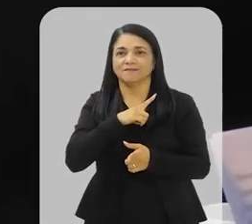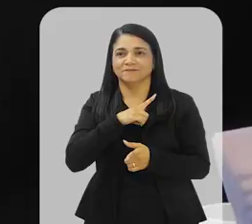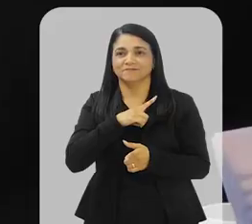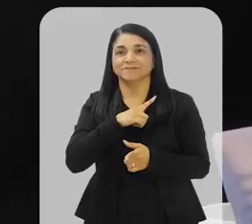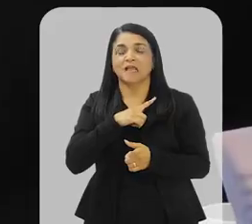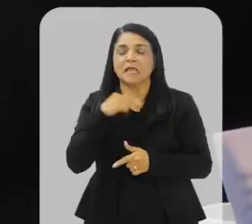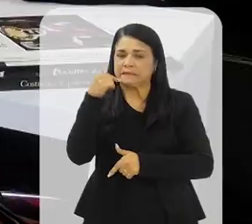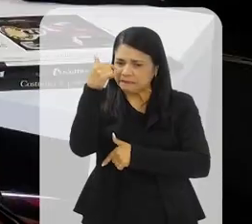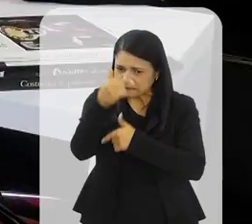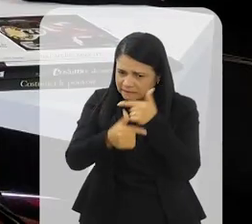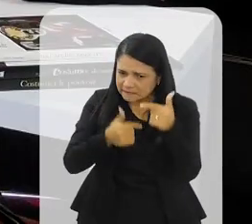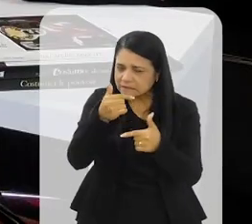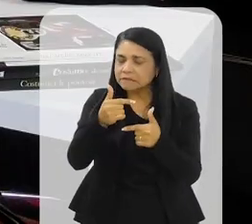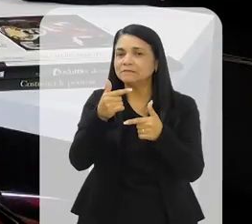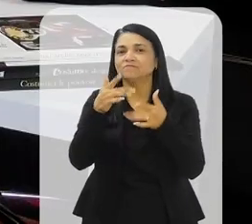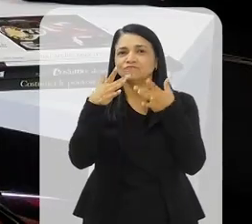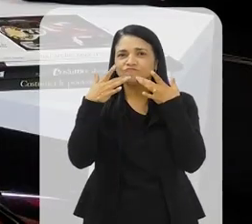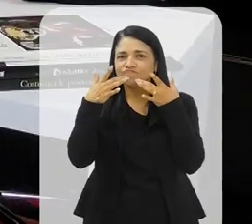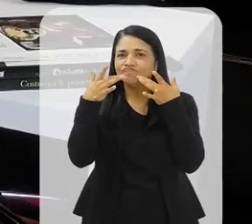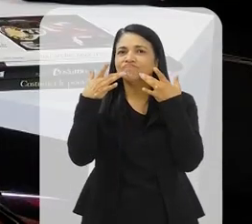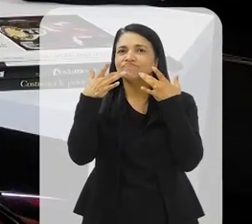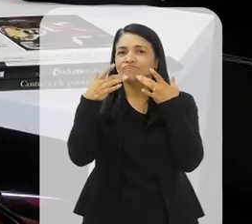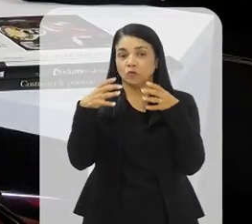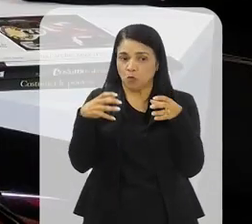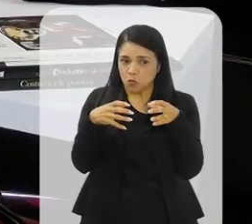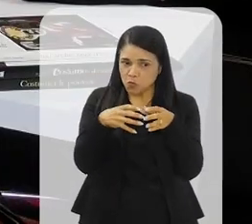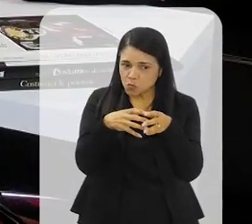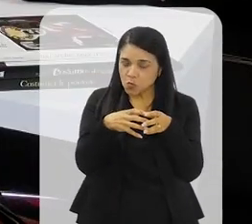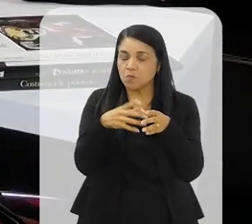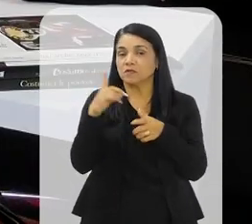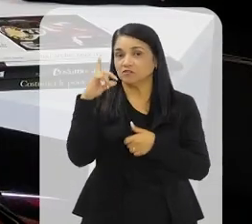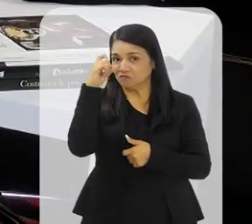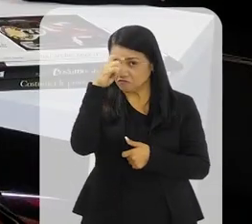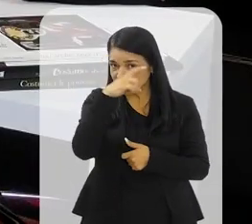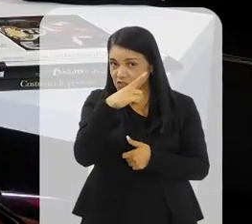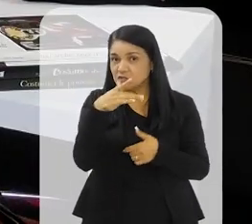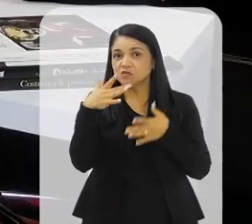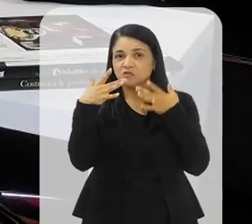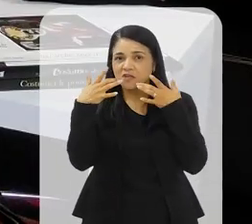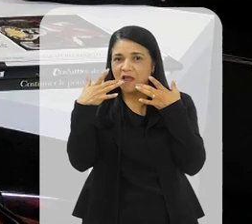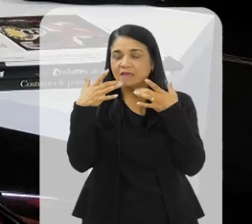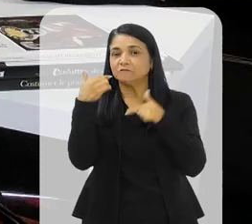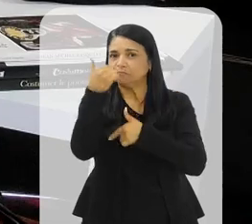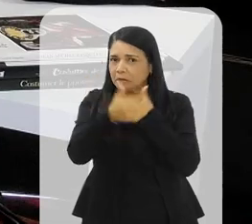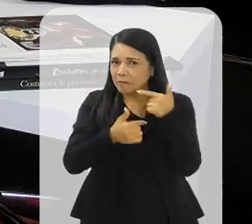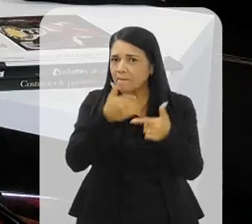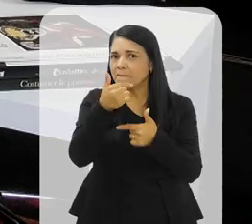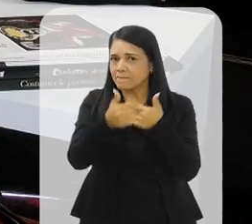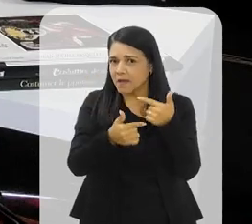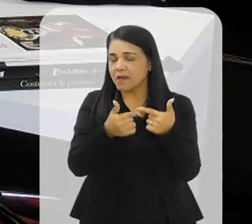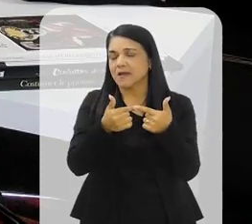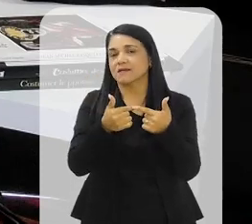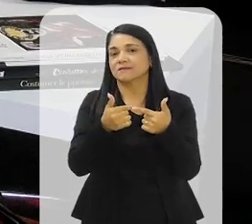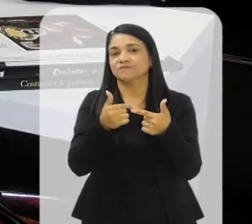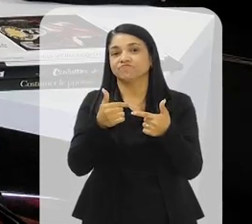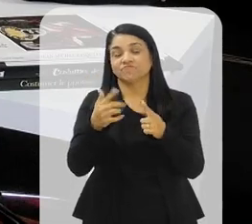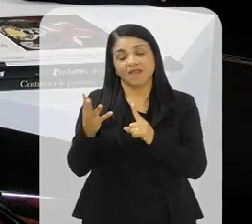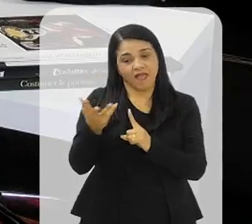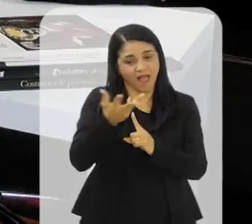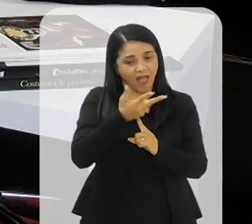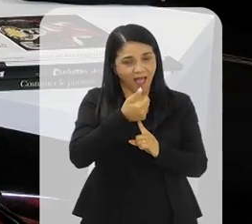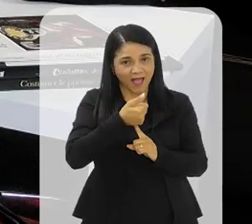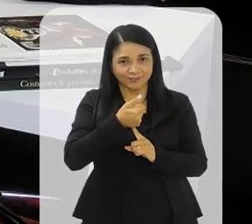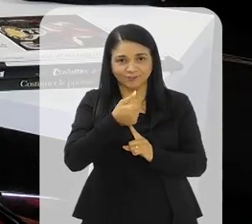história né É duro né trabalhar em teatro é duro manter uma companhia de teatro deve ser muito difícil eu acho que